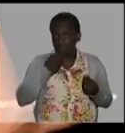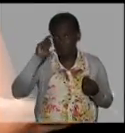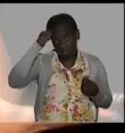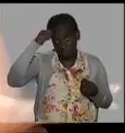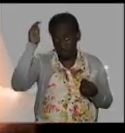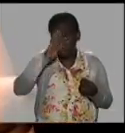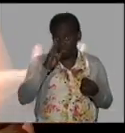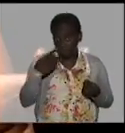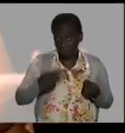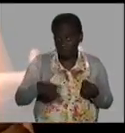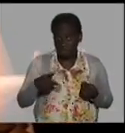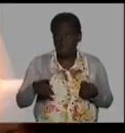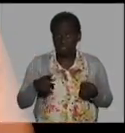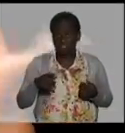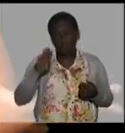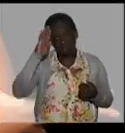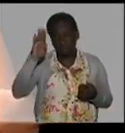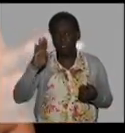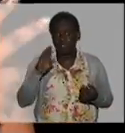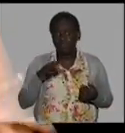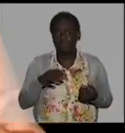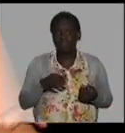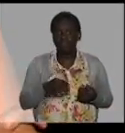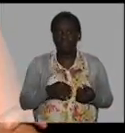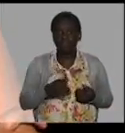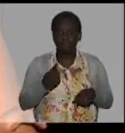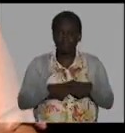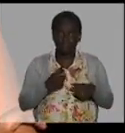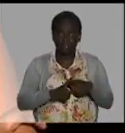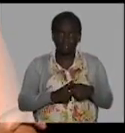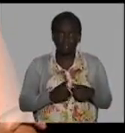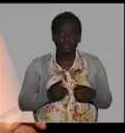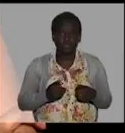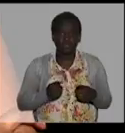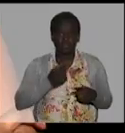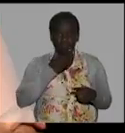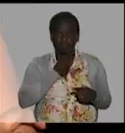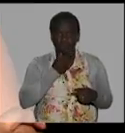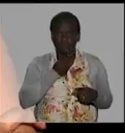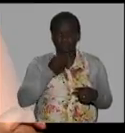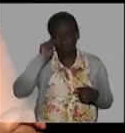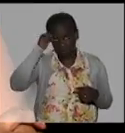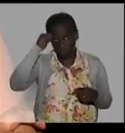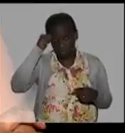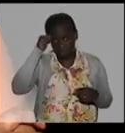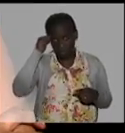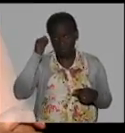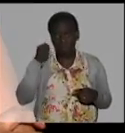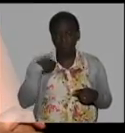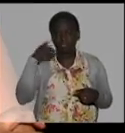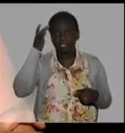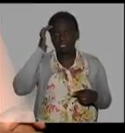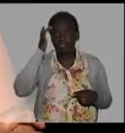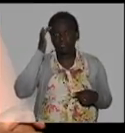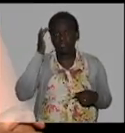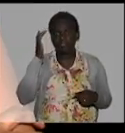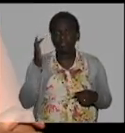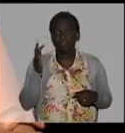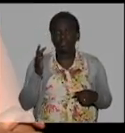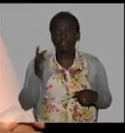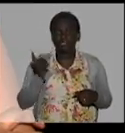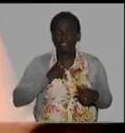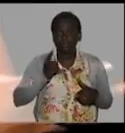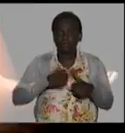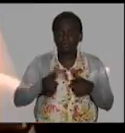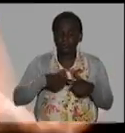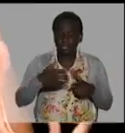O homem negro brasileiro, eu acho que, sobretudo, né? Porque o homem negro, eu acho,